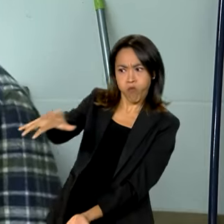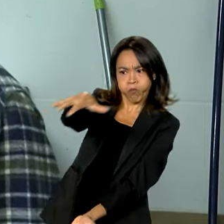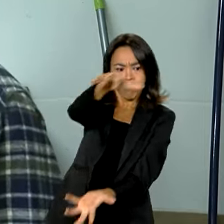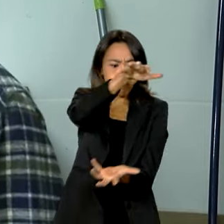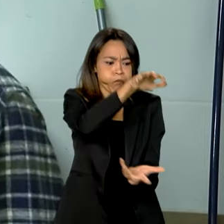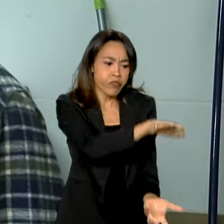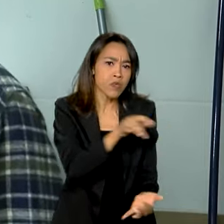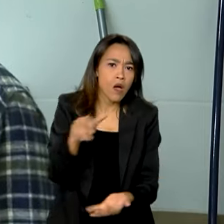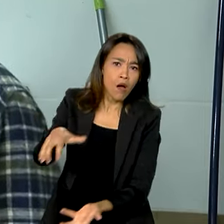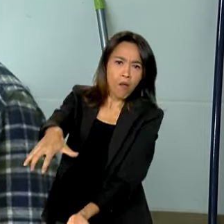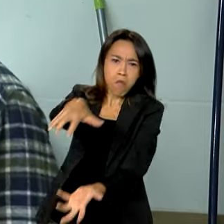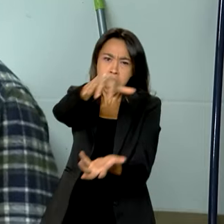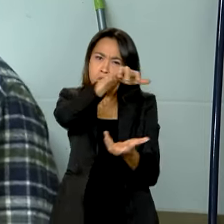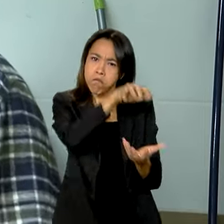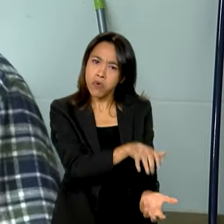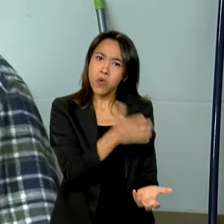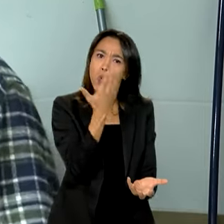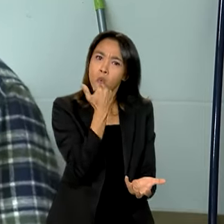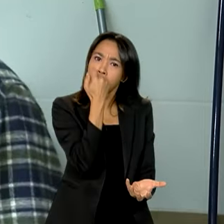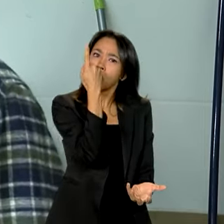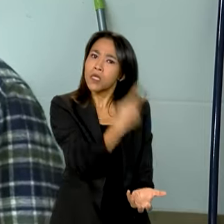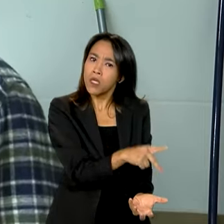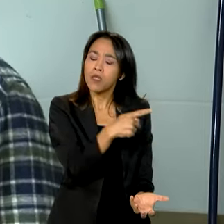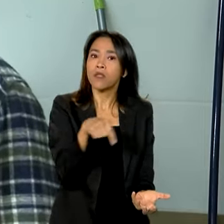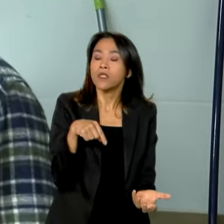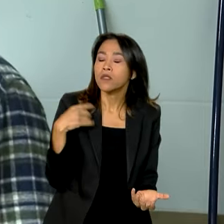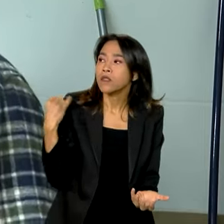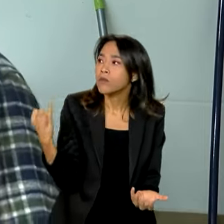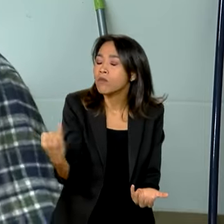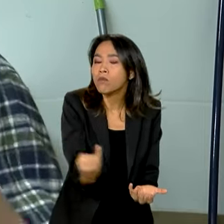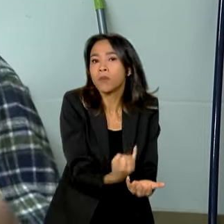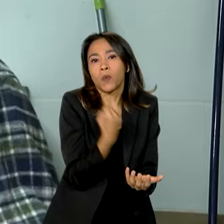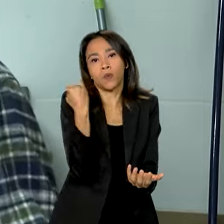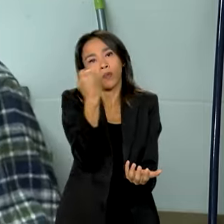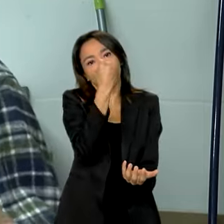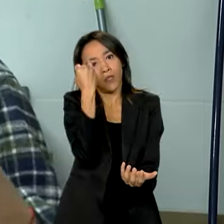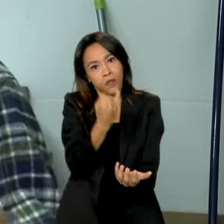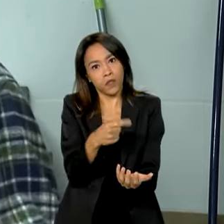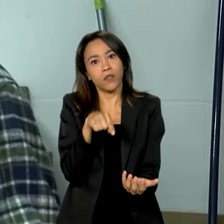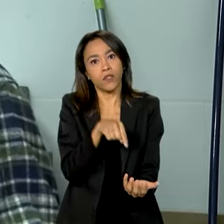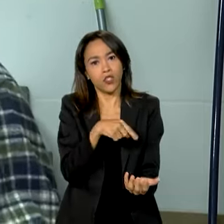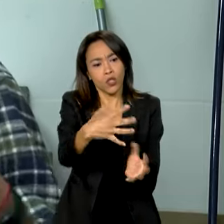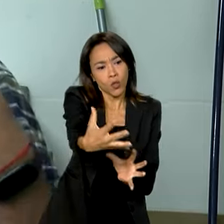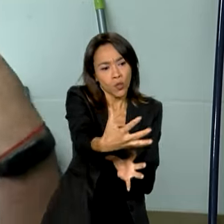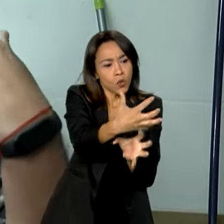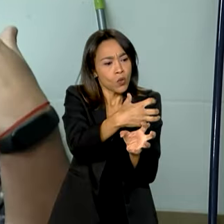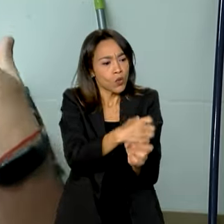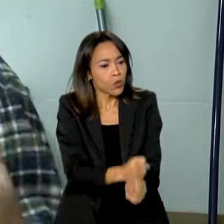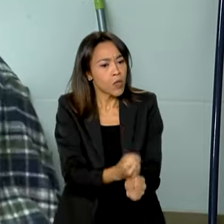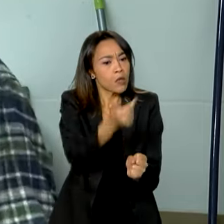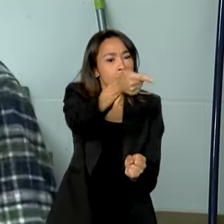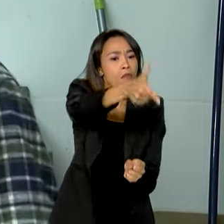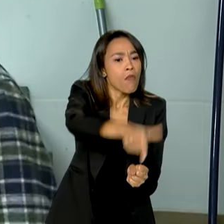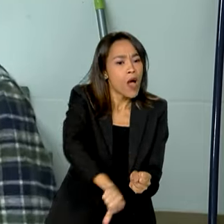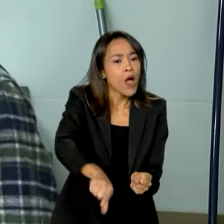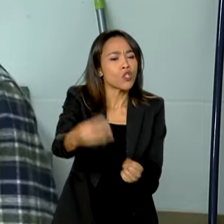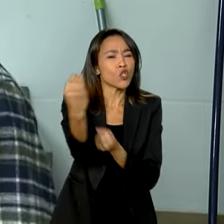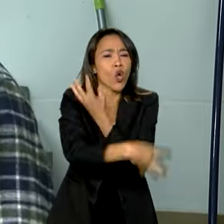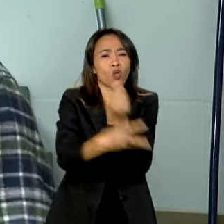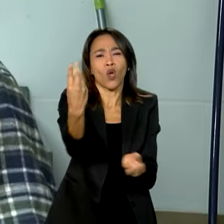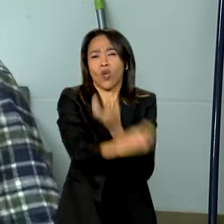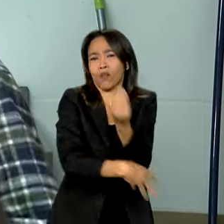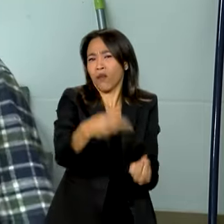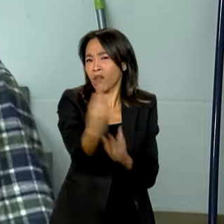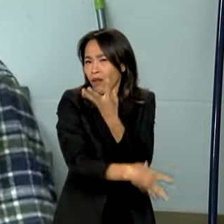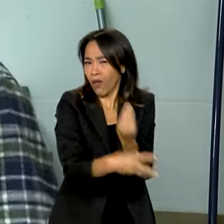básicas de alimentos não perecíveis, né? Que foi muito importante, inclusive, se somando ao conjunto das inúmeras doações